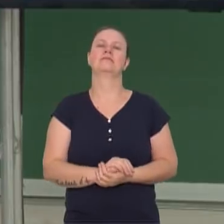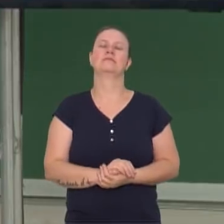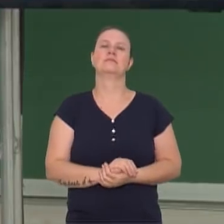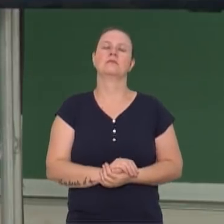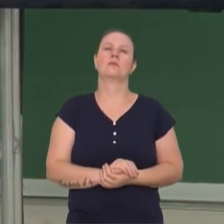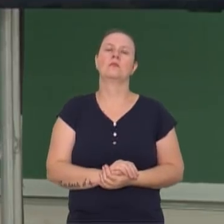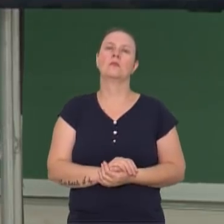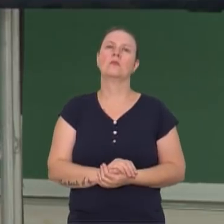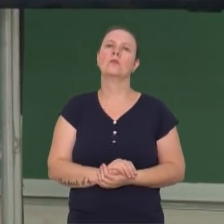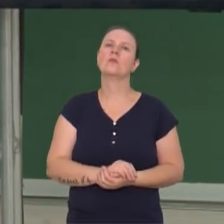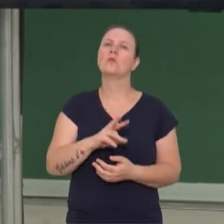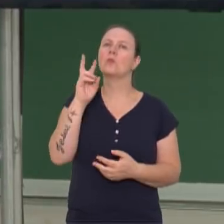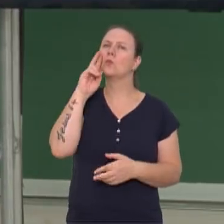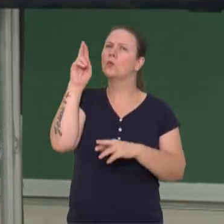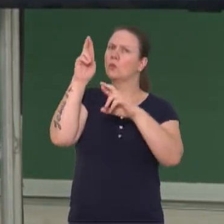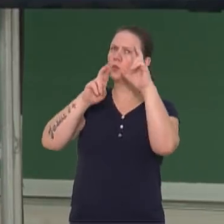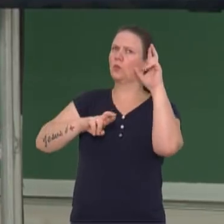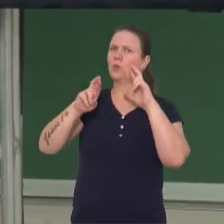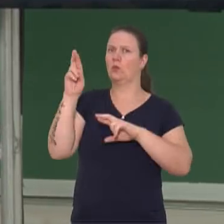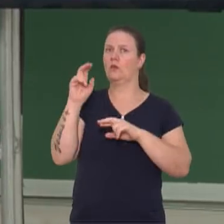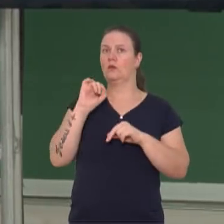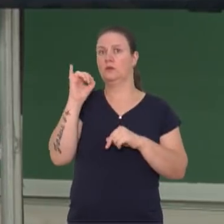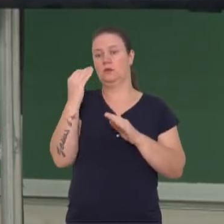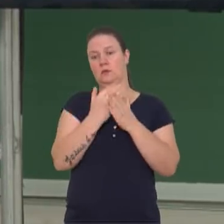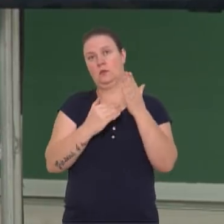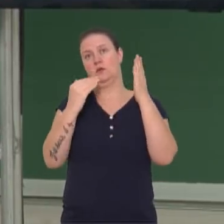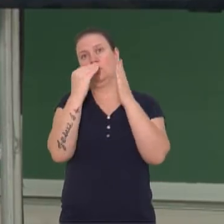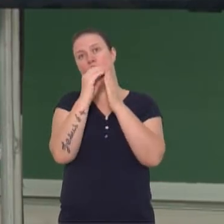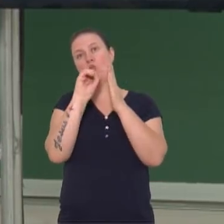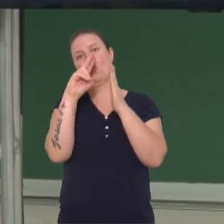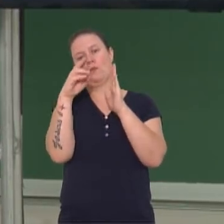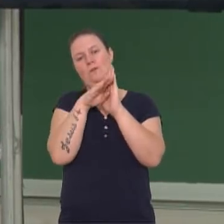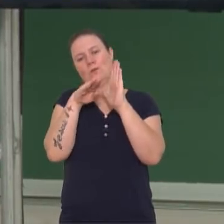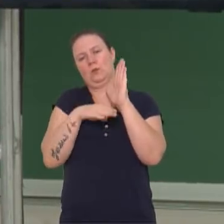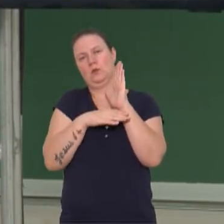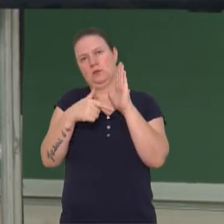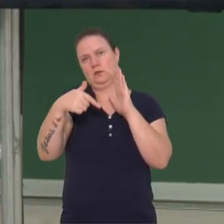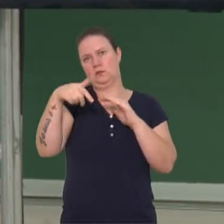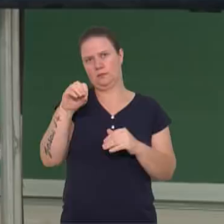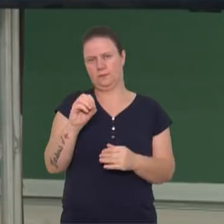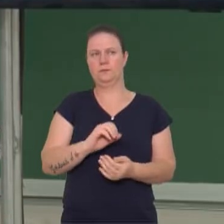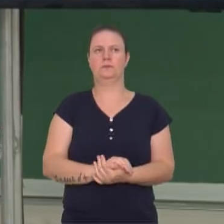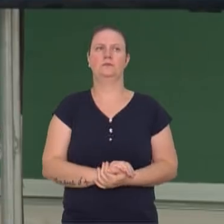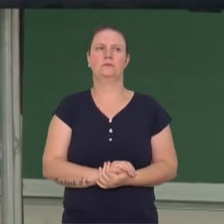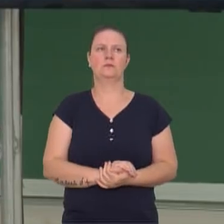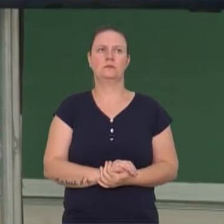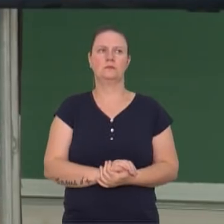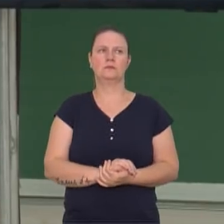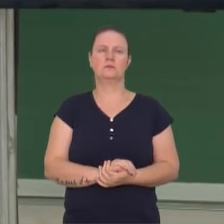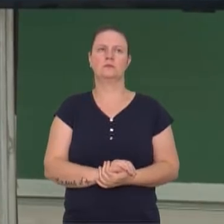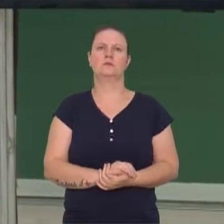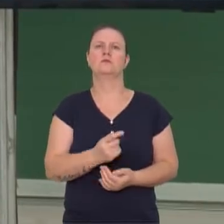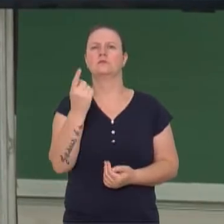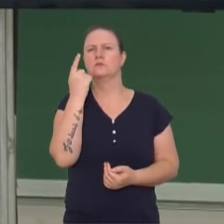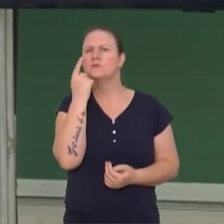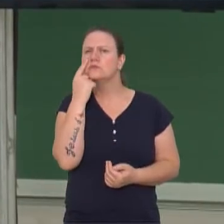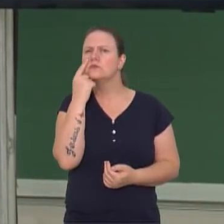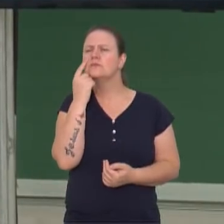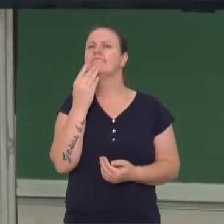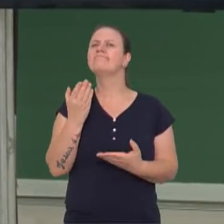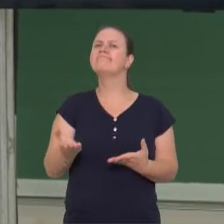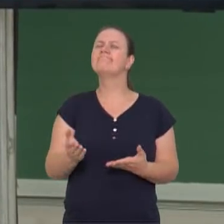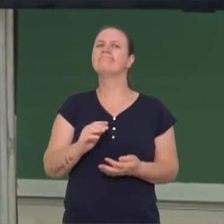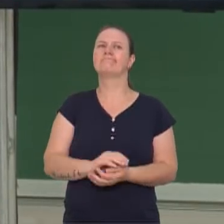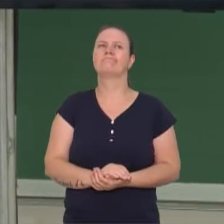certo? Verificar se o perímetro é maior ou menor que 70. Tudo bem? Então, estamos lá organizados. Mas